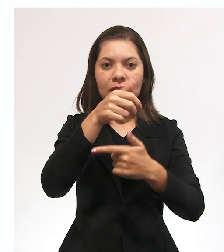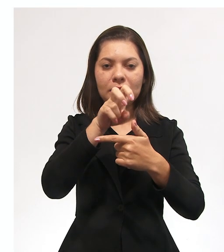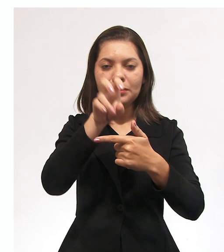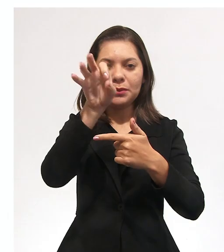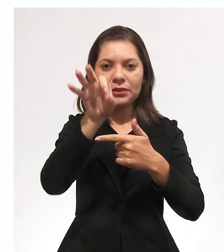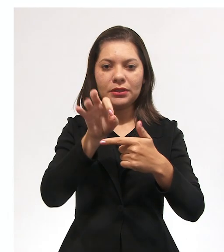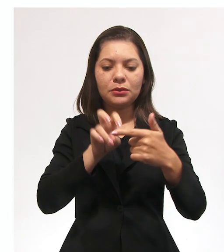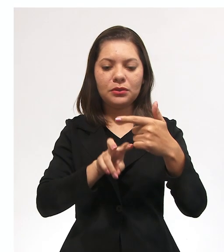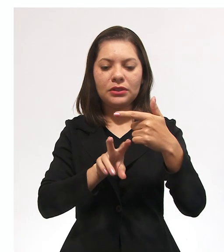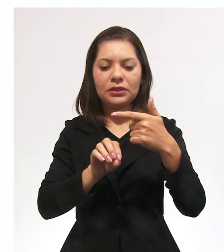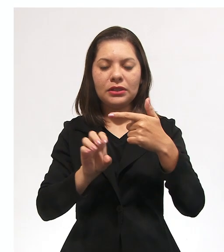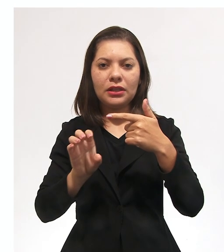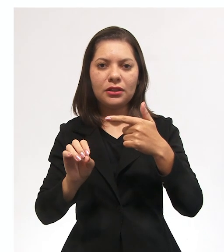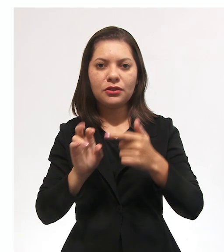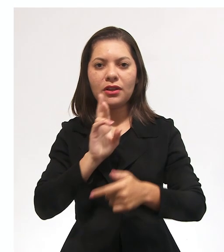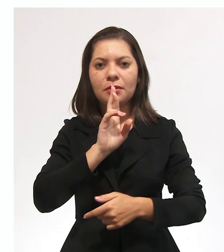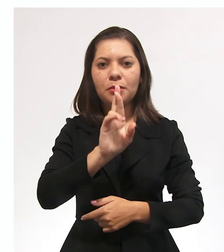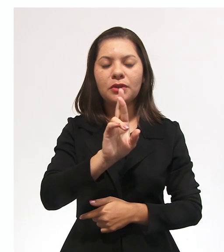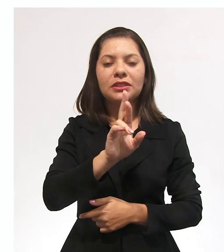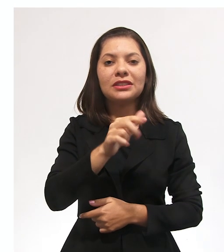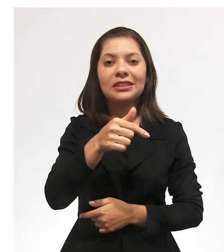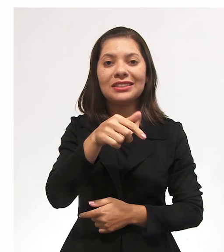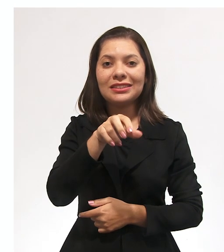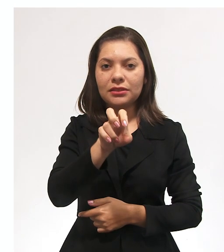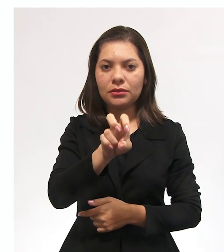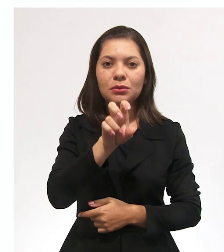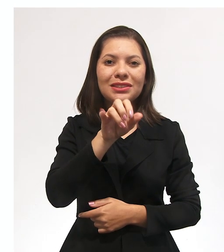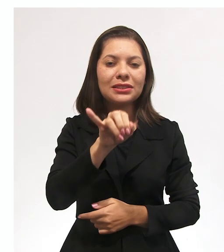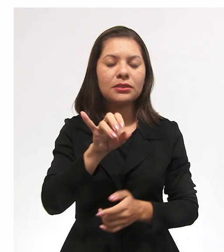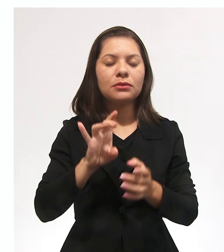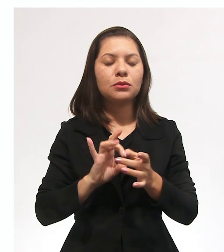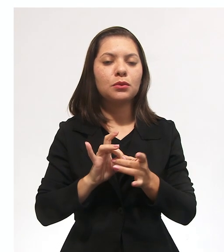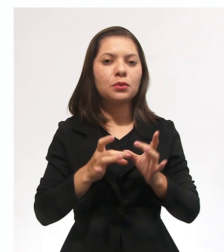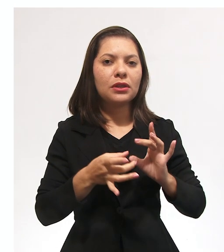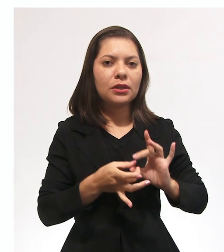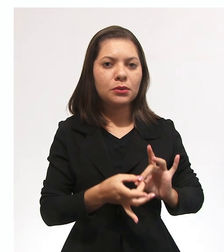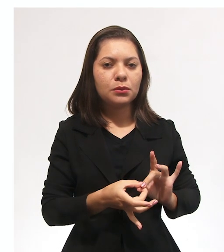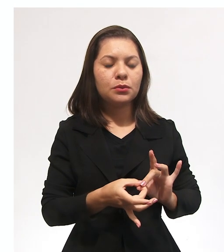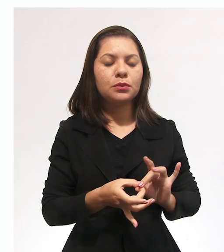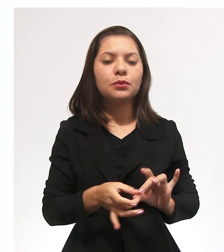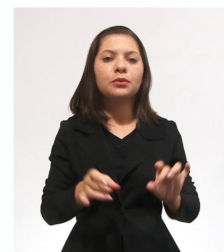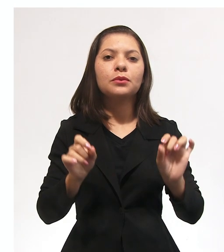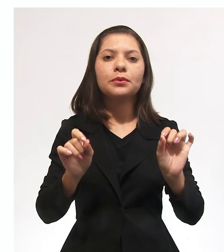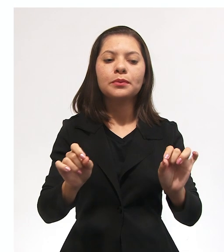de 500 seria 75. Se eu estivesse aqui num contexto de